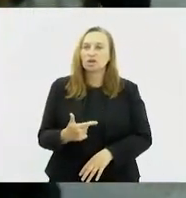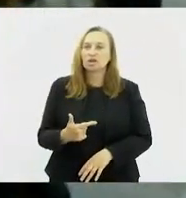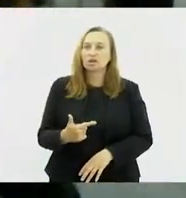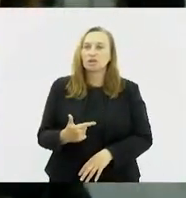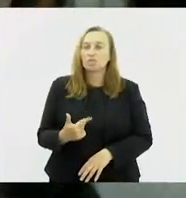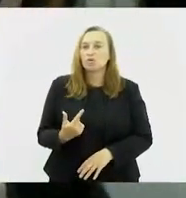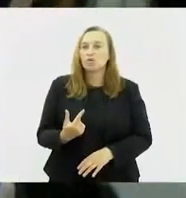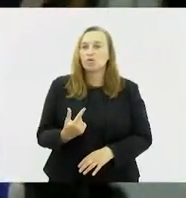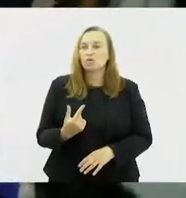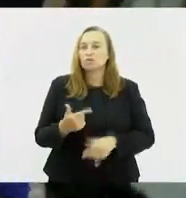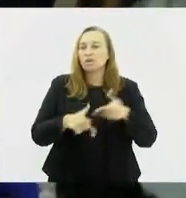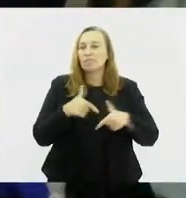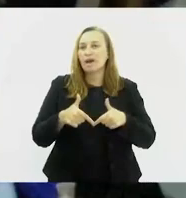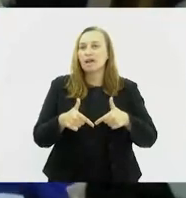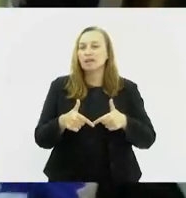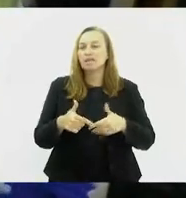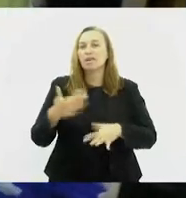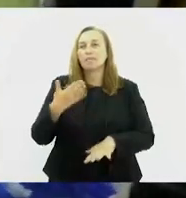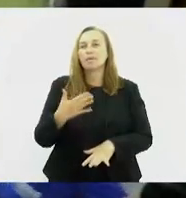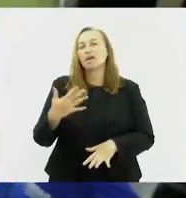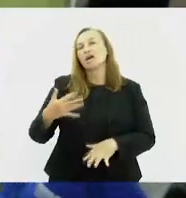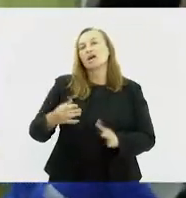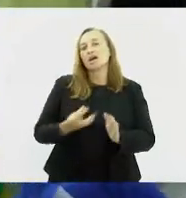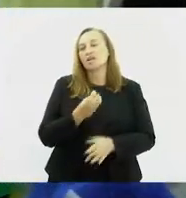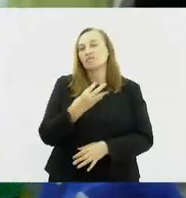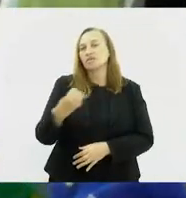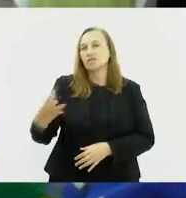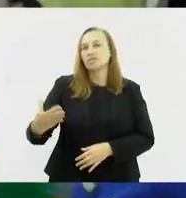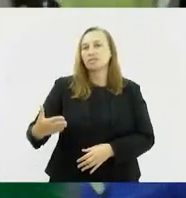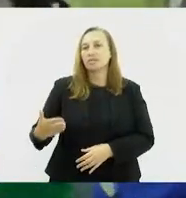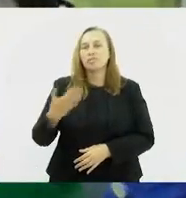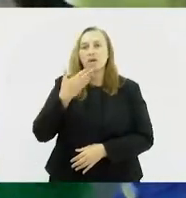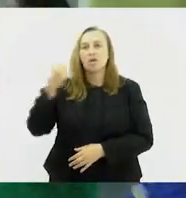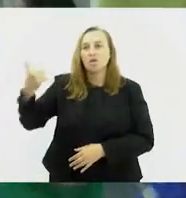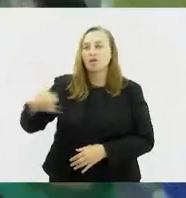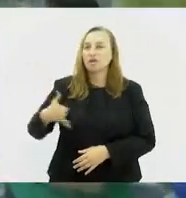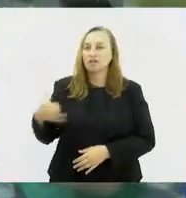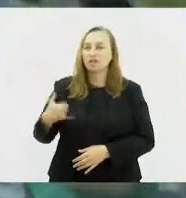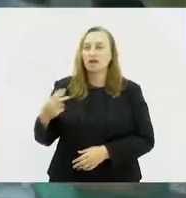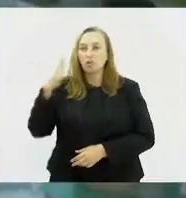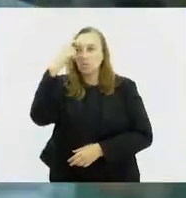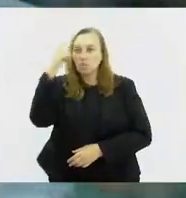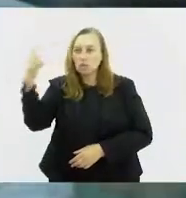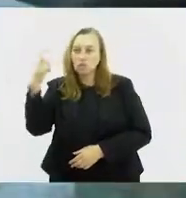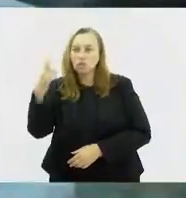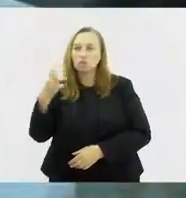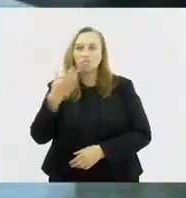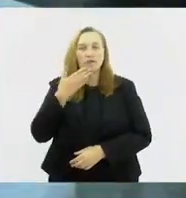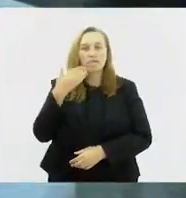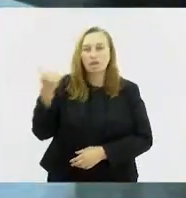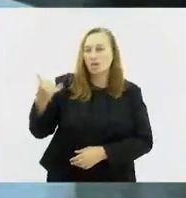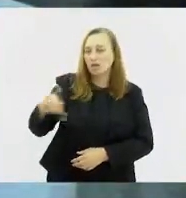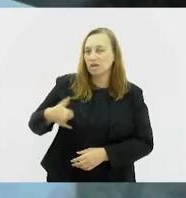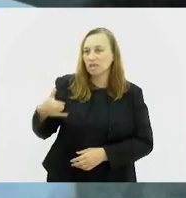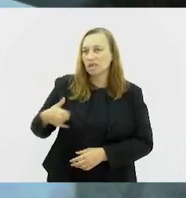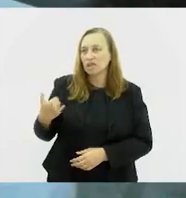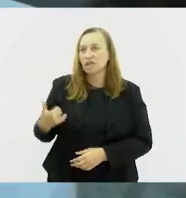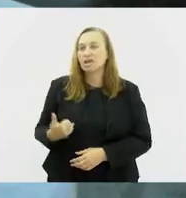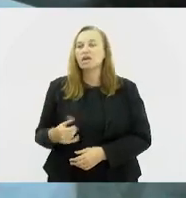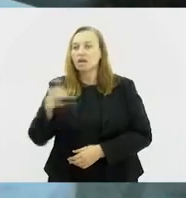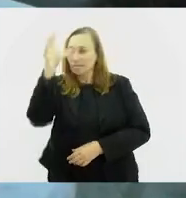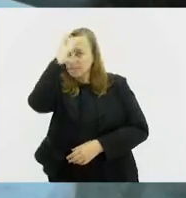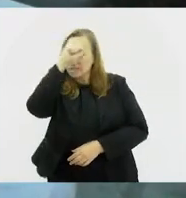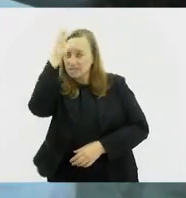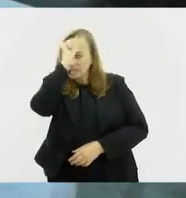prêmio. A viagem da melhor idade trouxe cultura para a nossa melhor idade, trouxe um aprendizado e